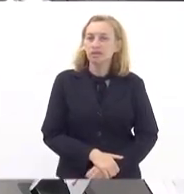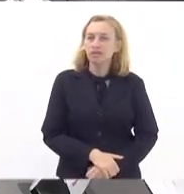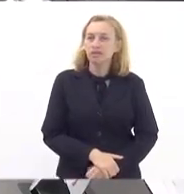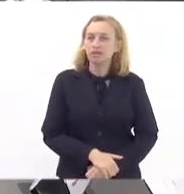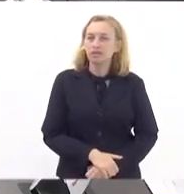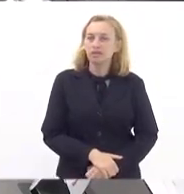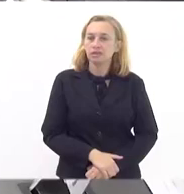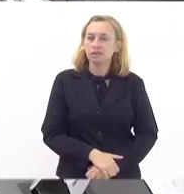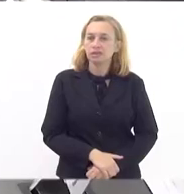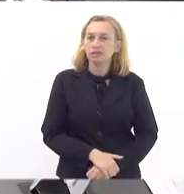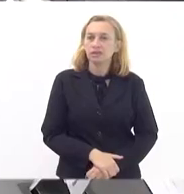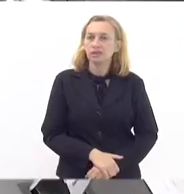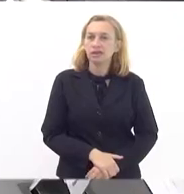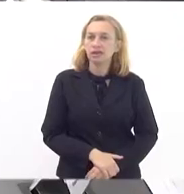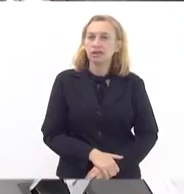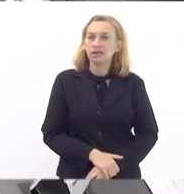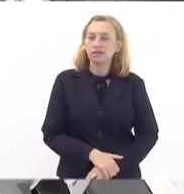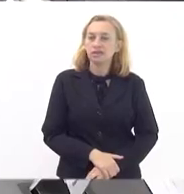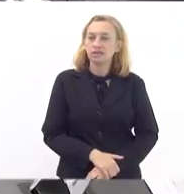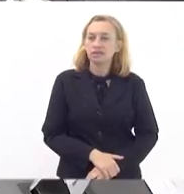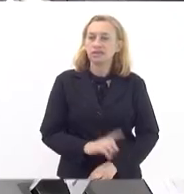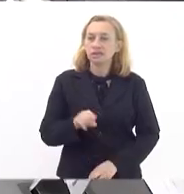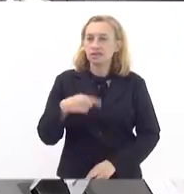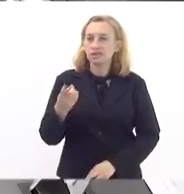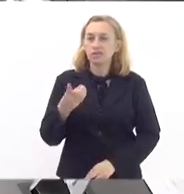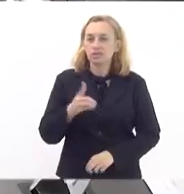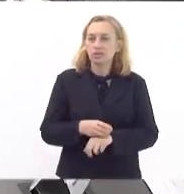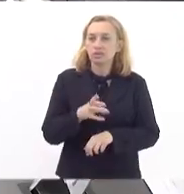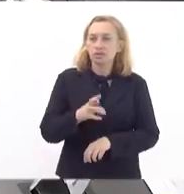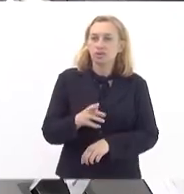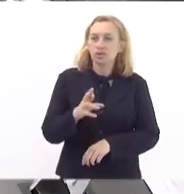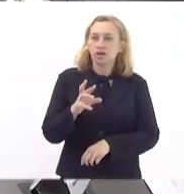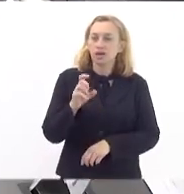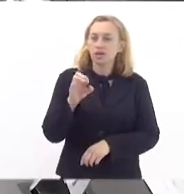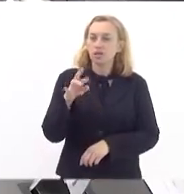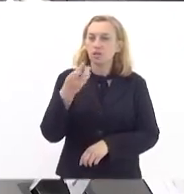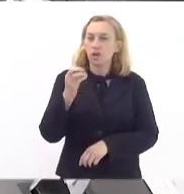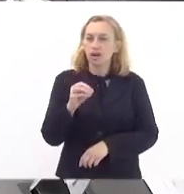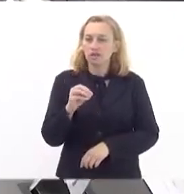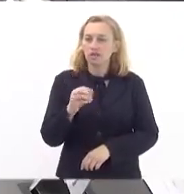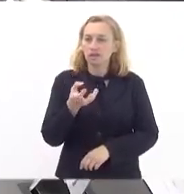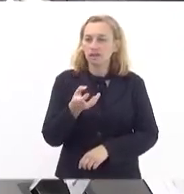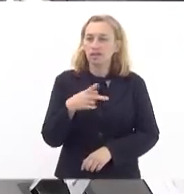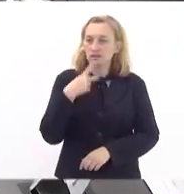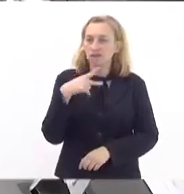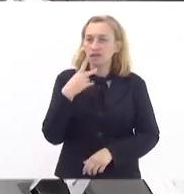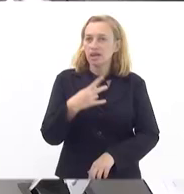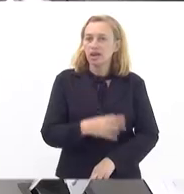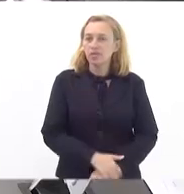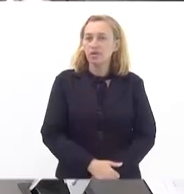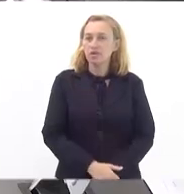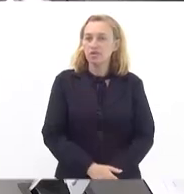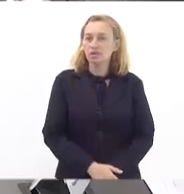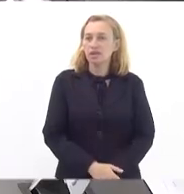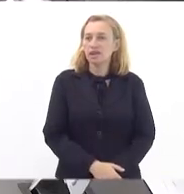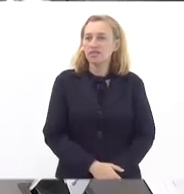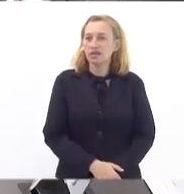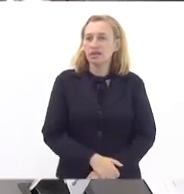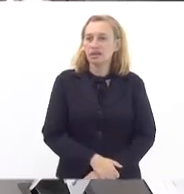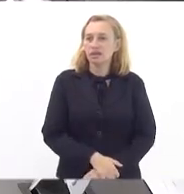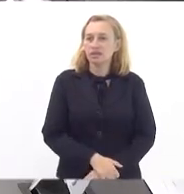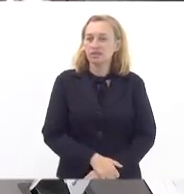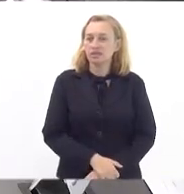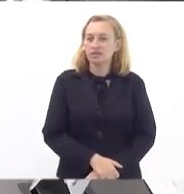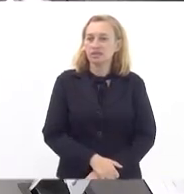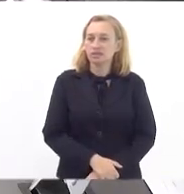possível dá um certo tempo para que após Doutor Eduardo também vai querer falar da Defensoria Pública sempre importante enfermeira Rejane